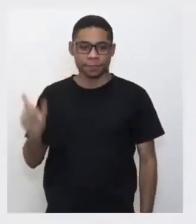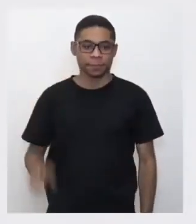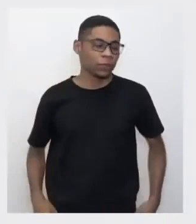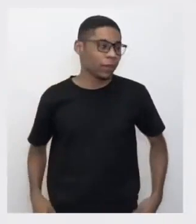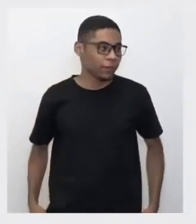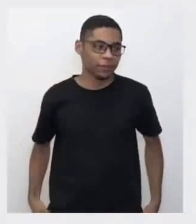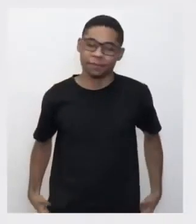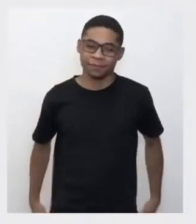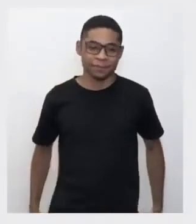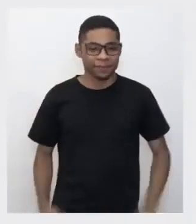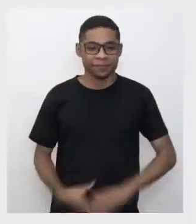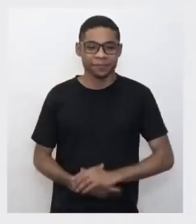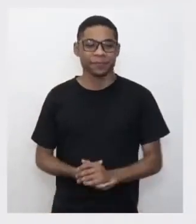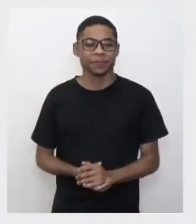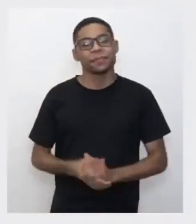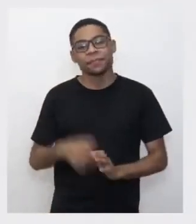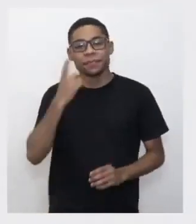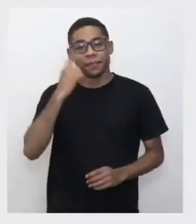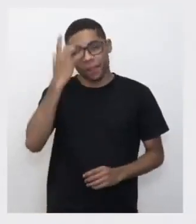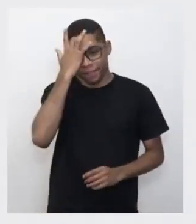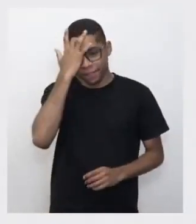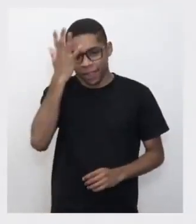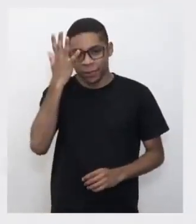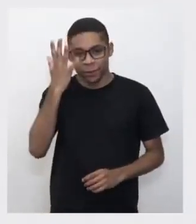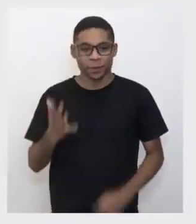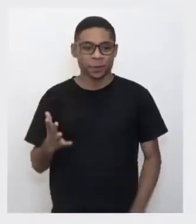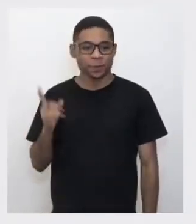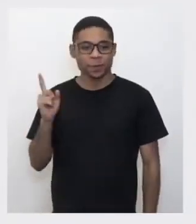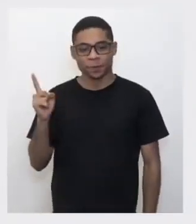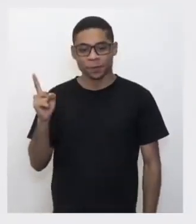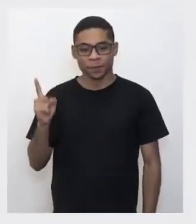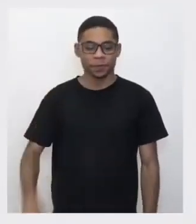uma sentença bem fácil.